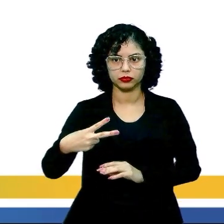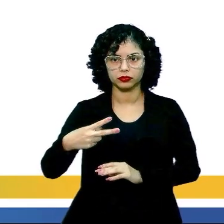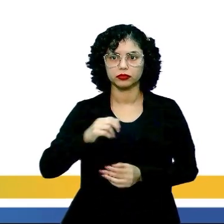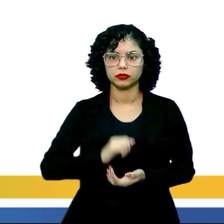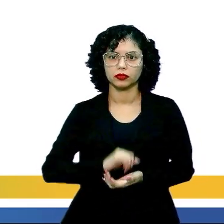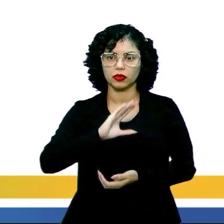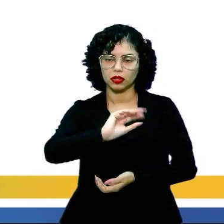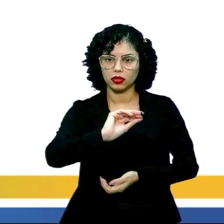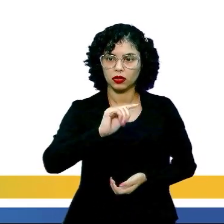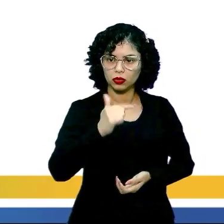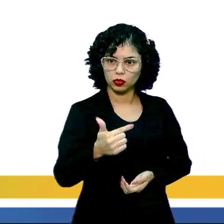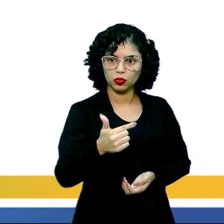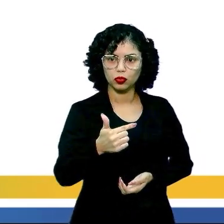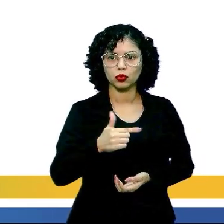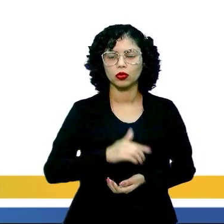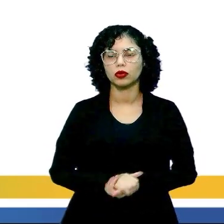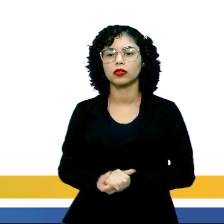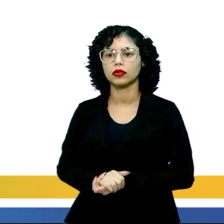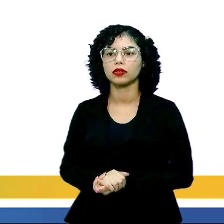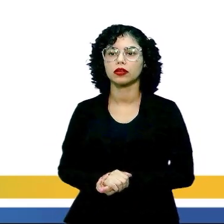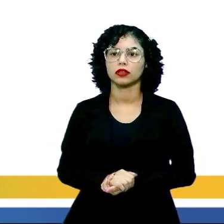formando a ligação